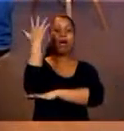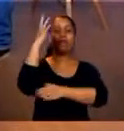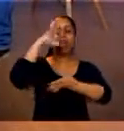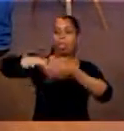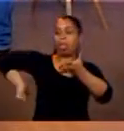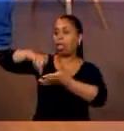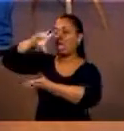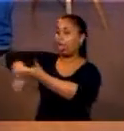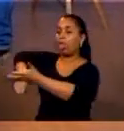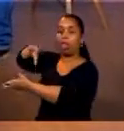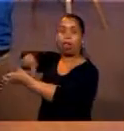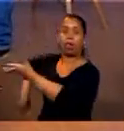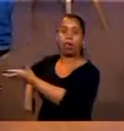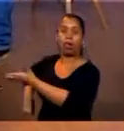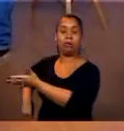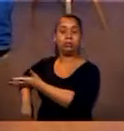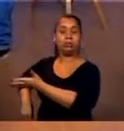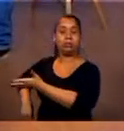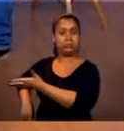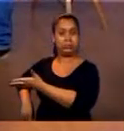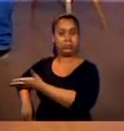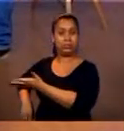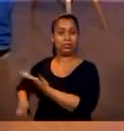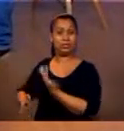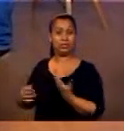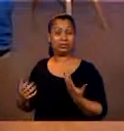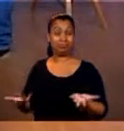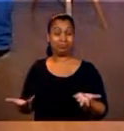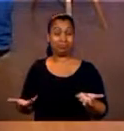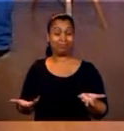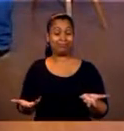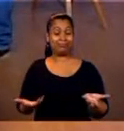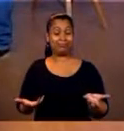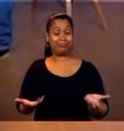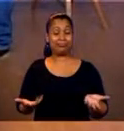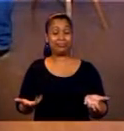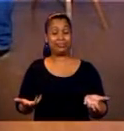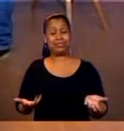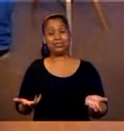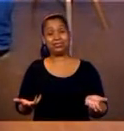árvores. Né? E a gente passa a ser uma pessoa